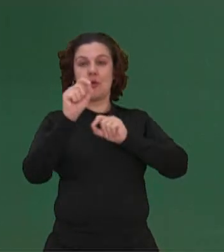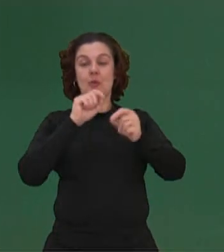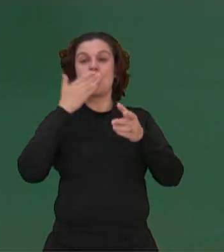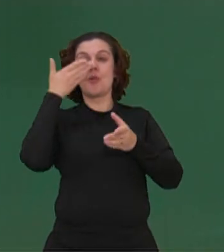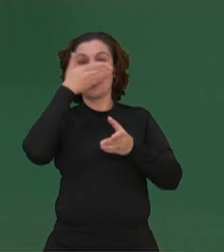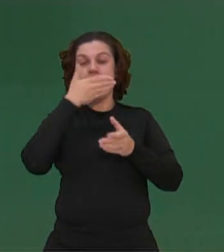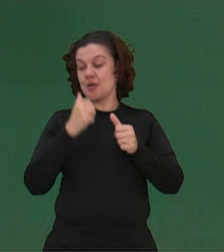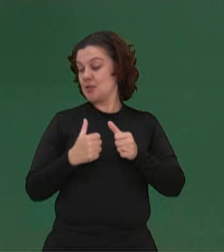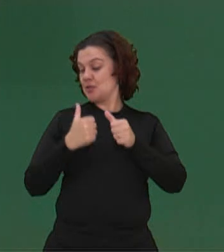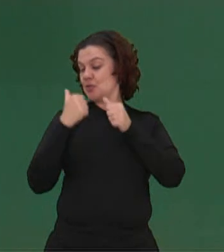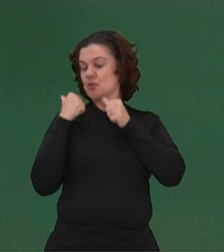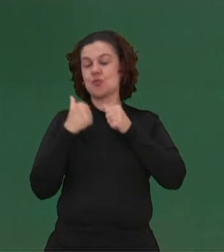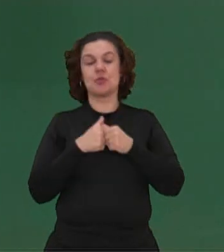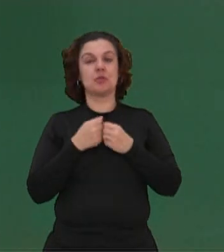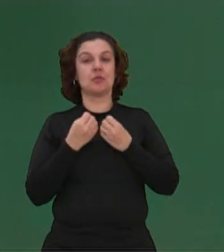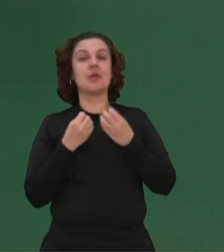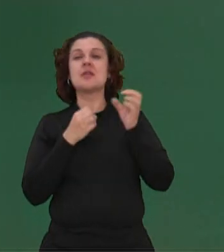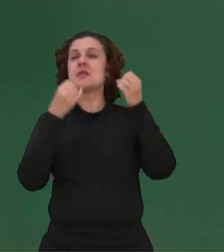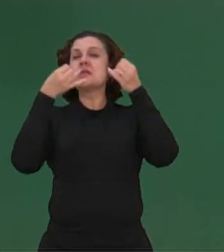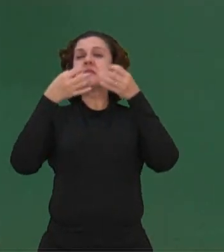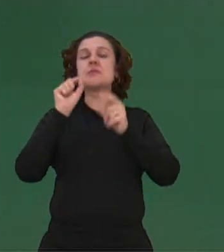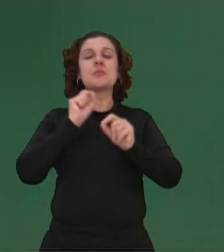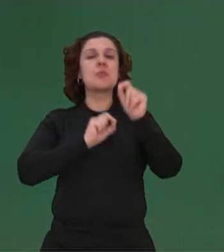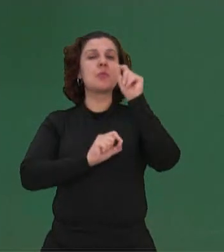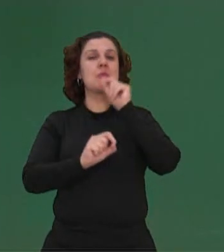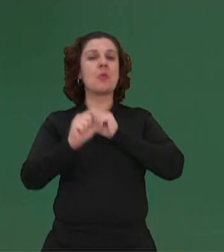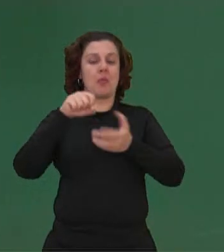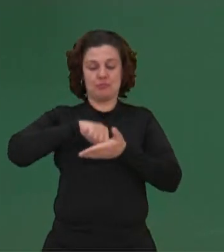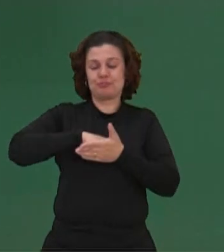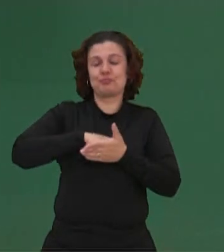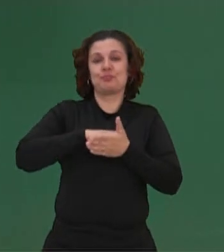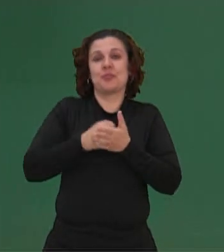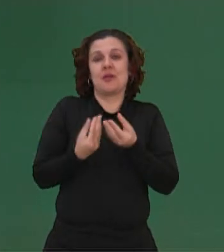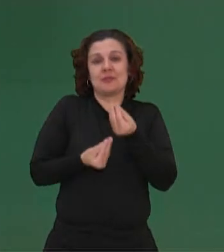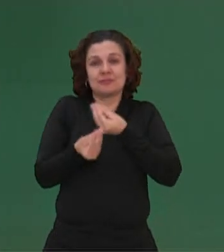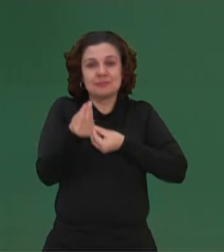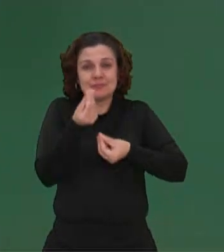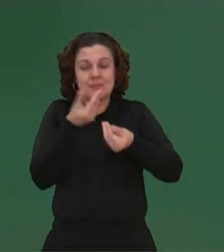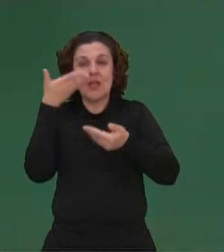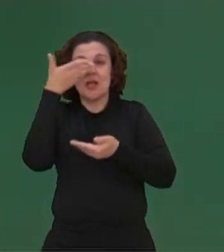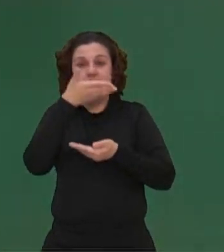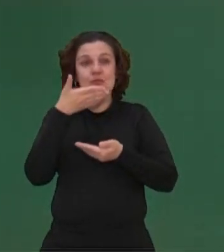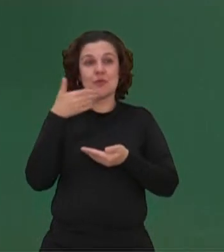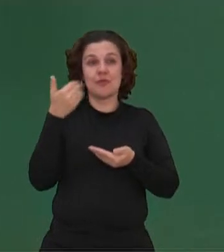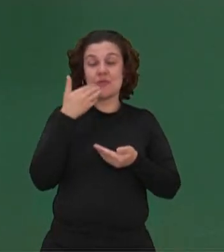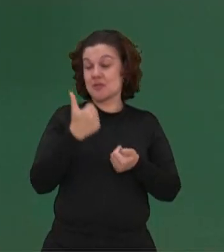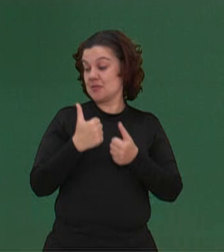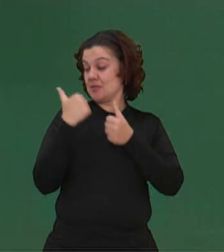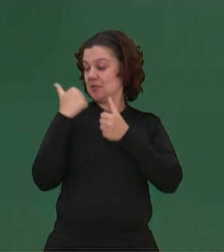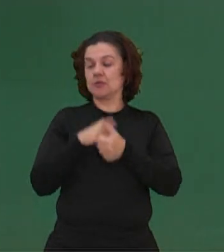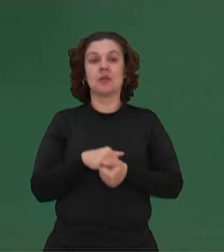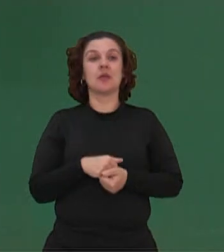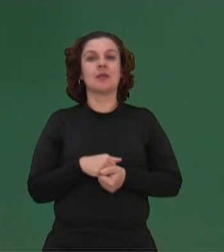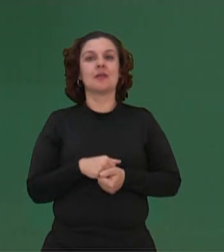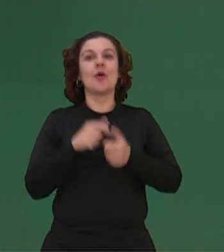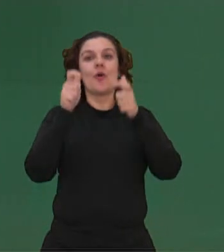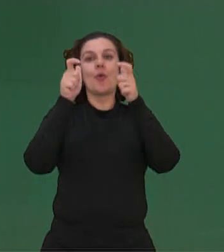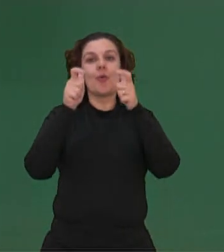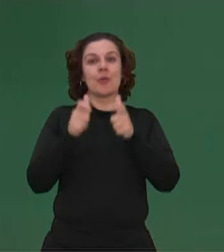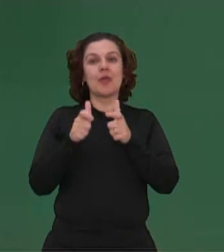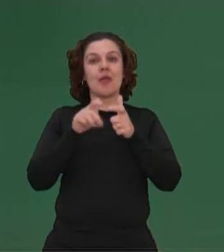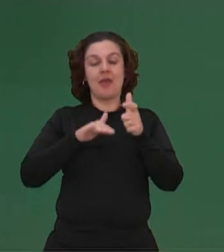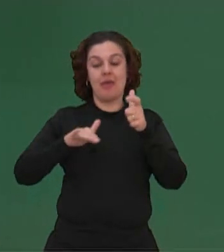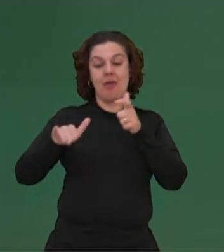imagens que te entregam como é um engenho de açúcar, para te facilitar na memória. Então, o engenho é a